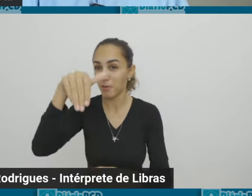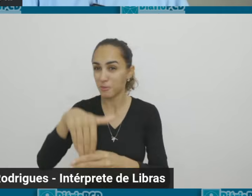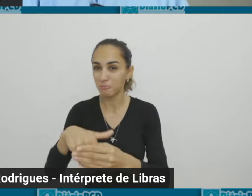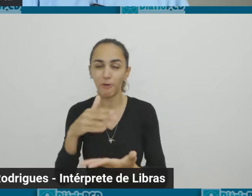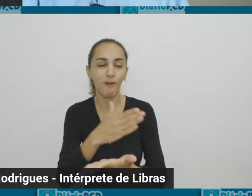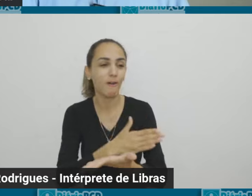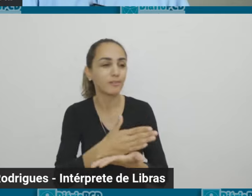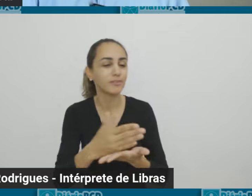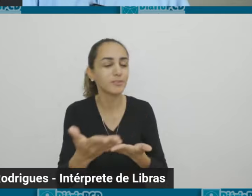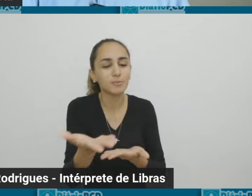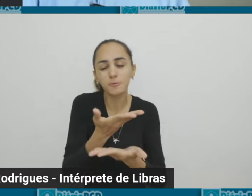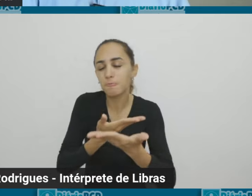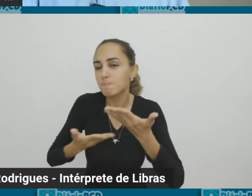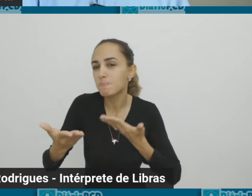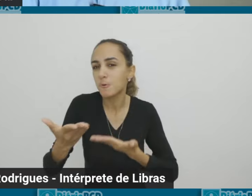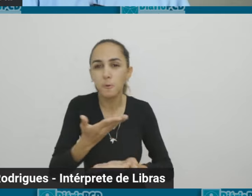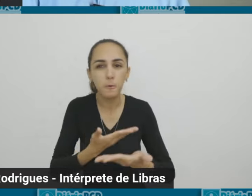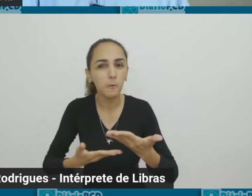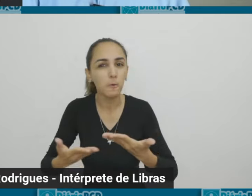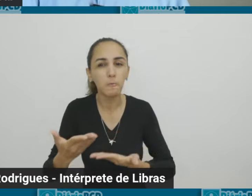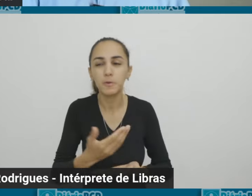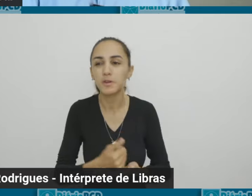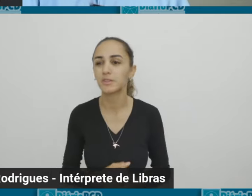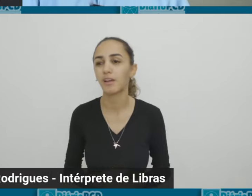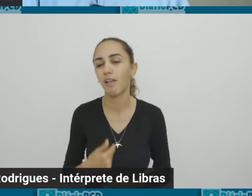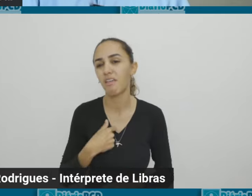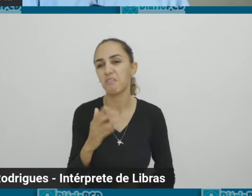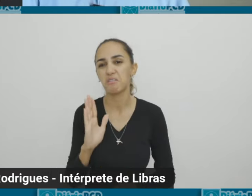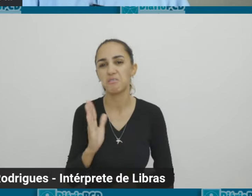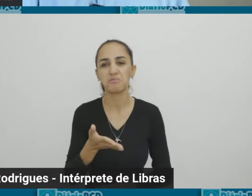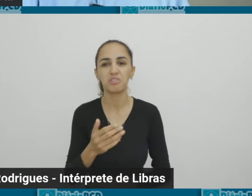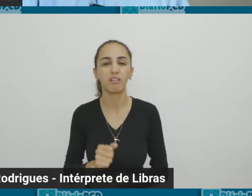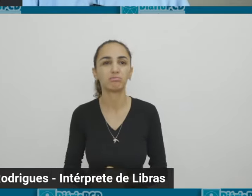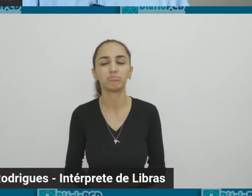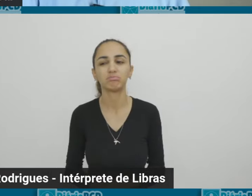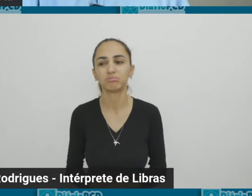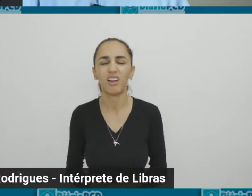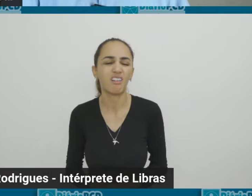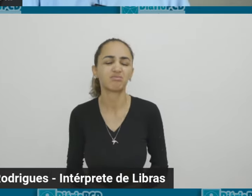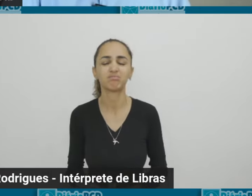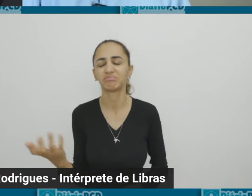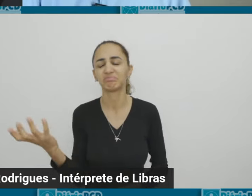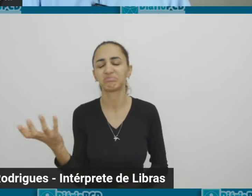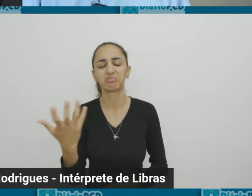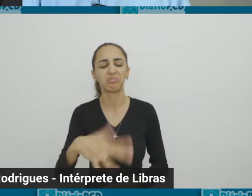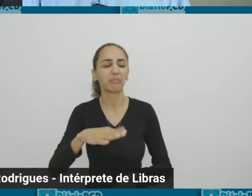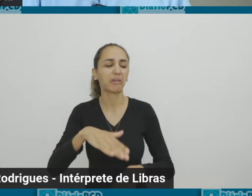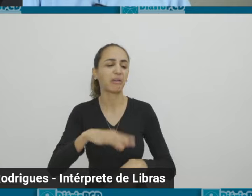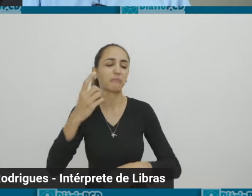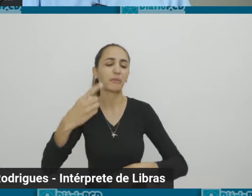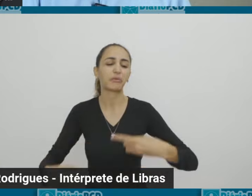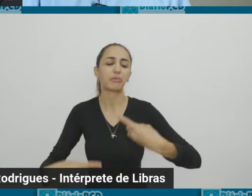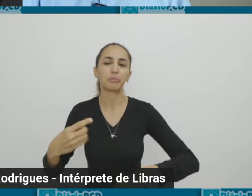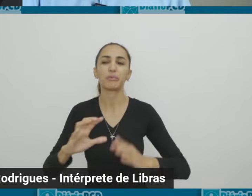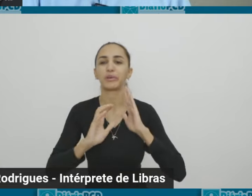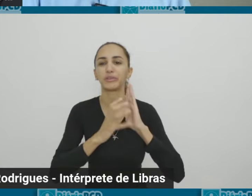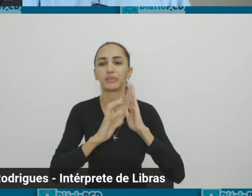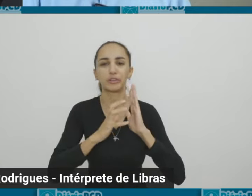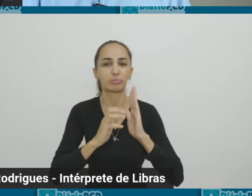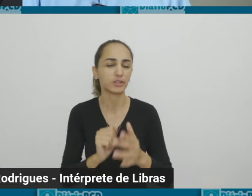figurinhas. E eu já estava me despedindo também, que eu falei, eu não quero mais política partidária. Também